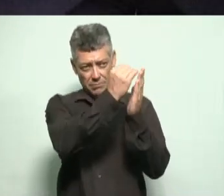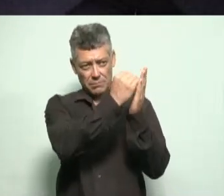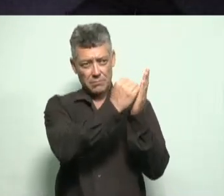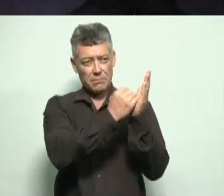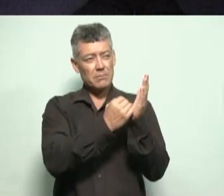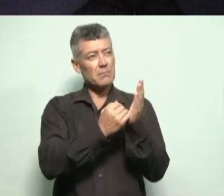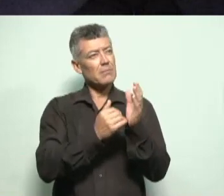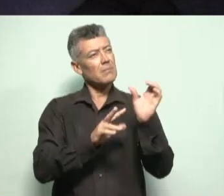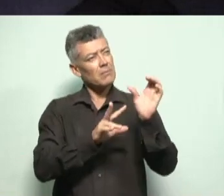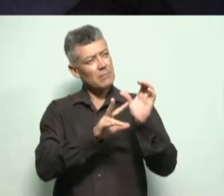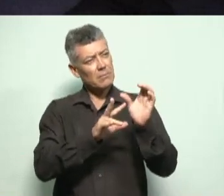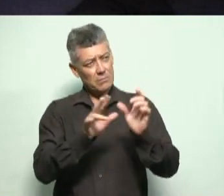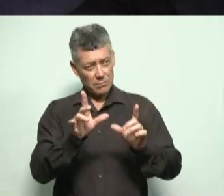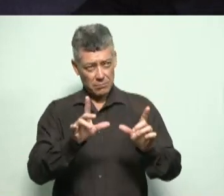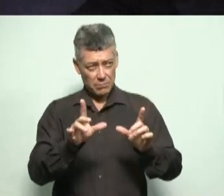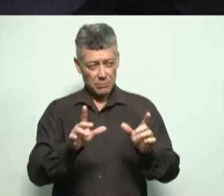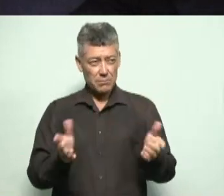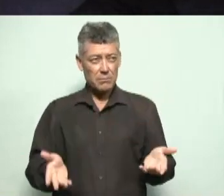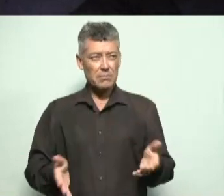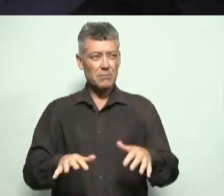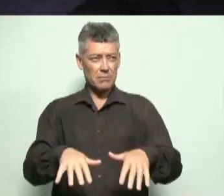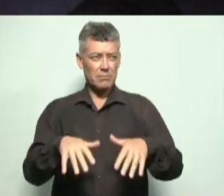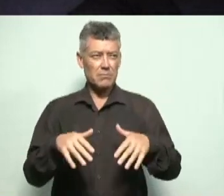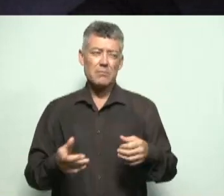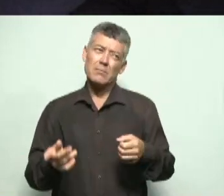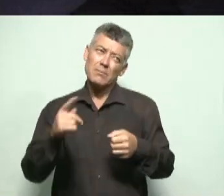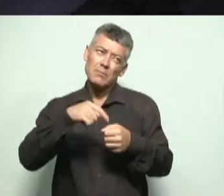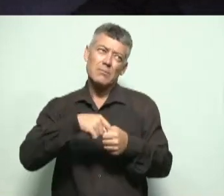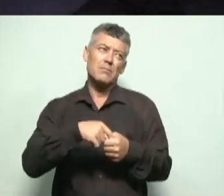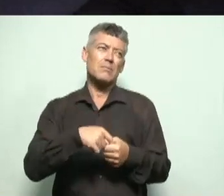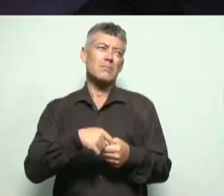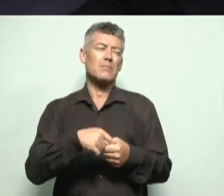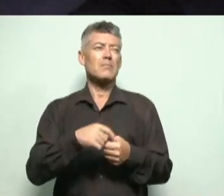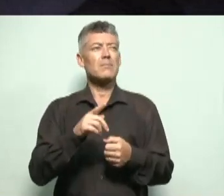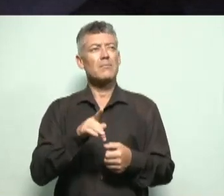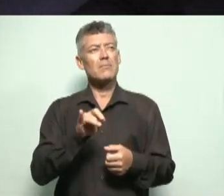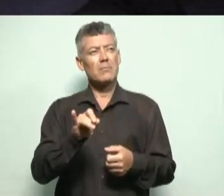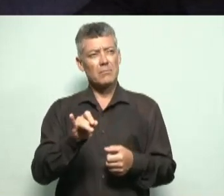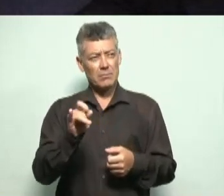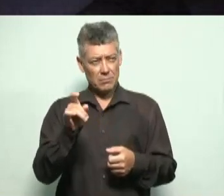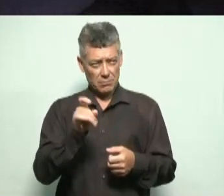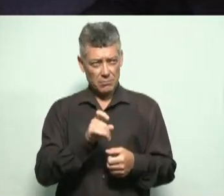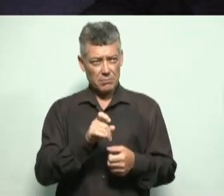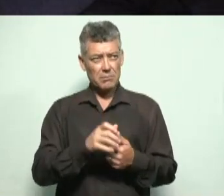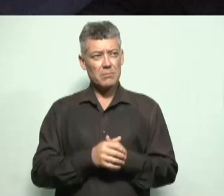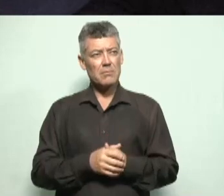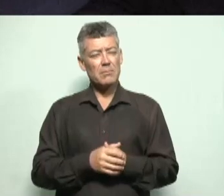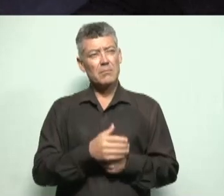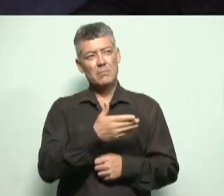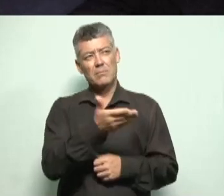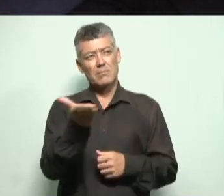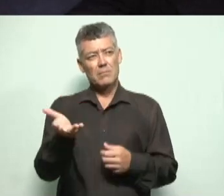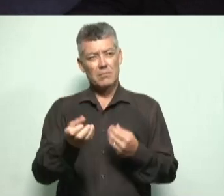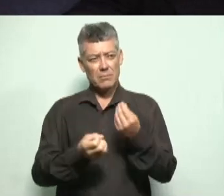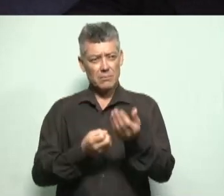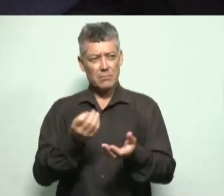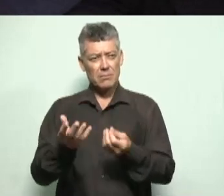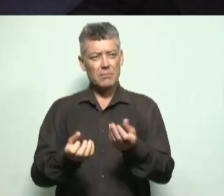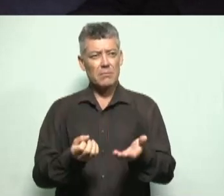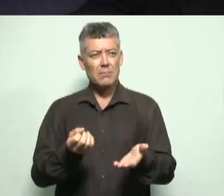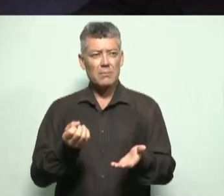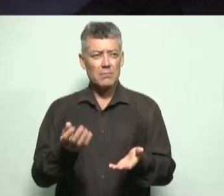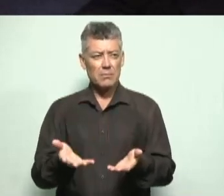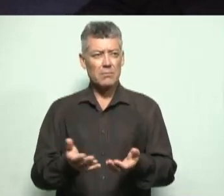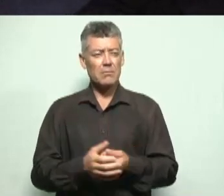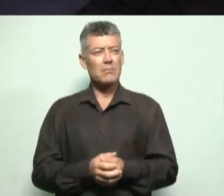Câmara, ou até mesmo durante a sessão ordinária, se puder colocar o QR Code e o PIX para que se possa fazer as doações. As doações elas